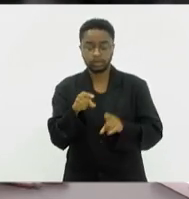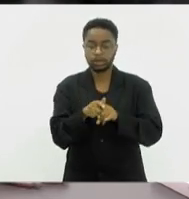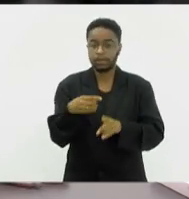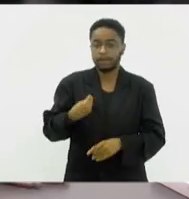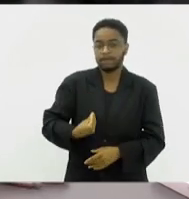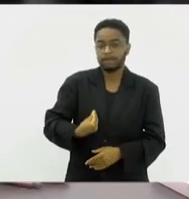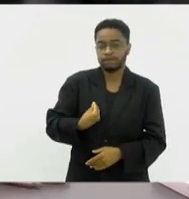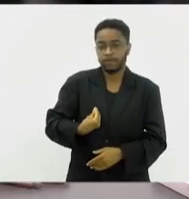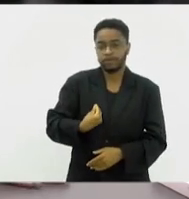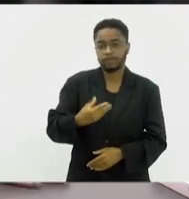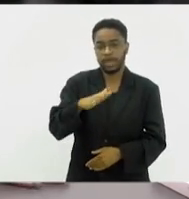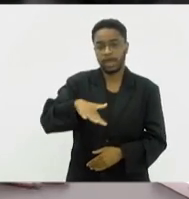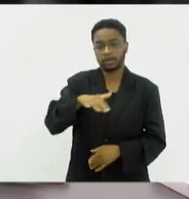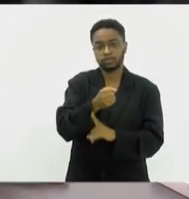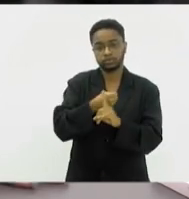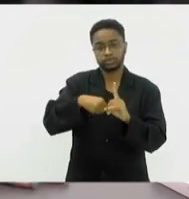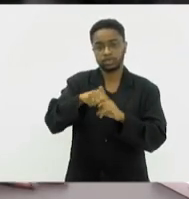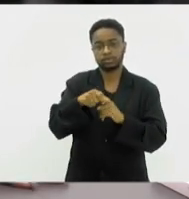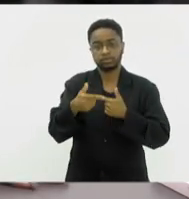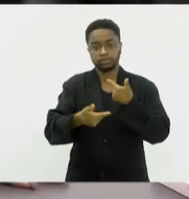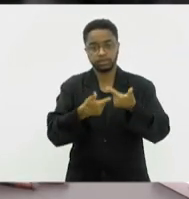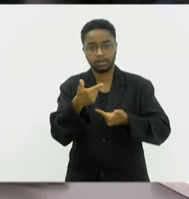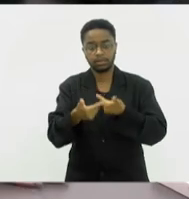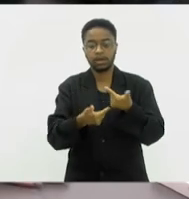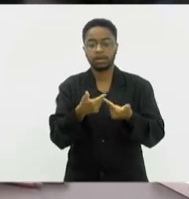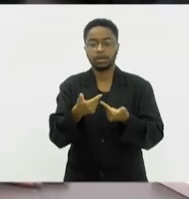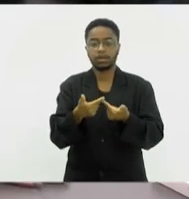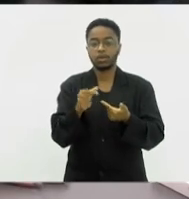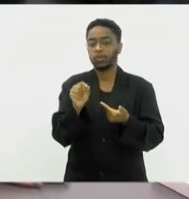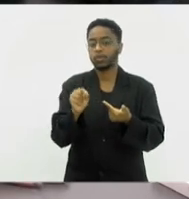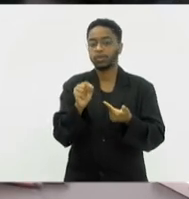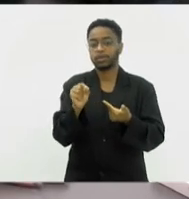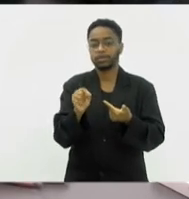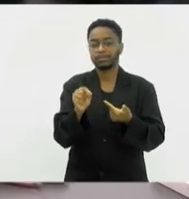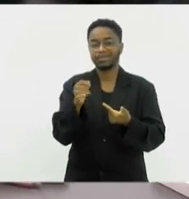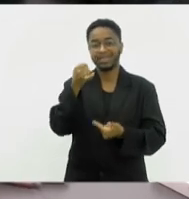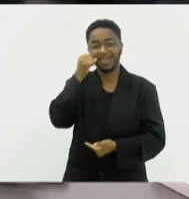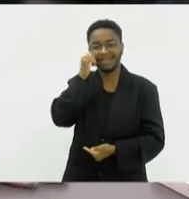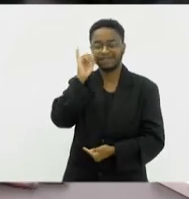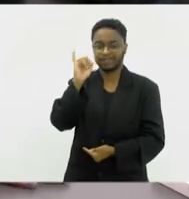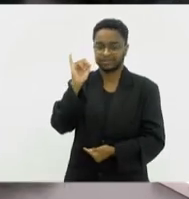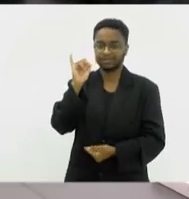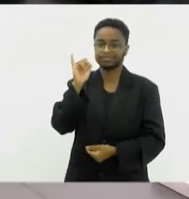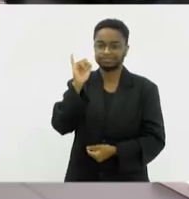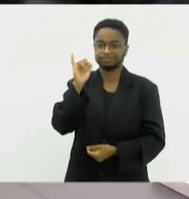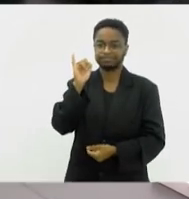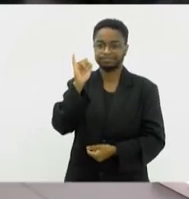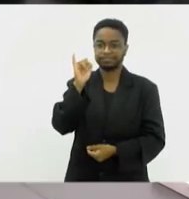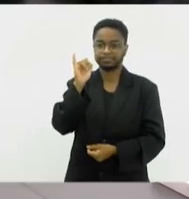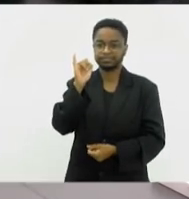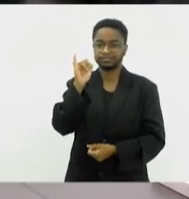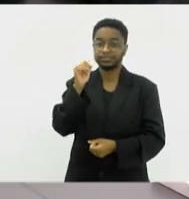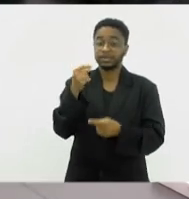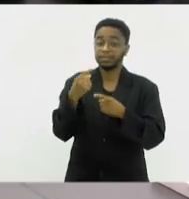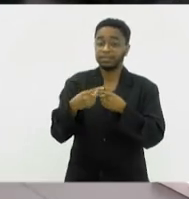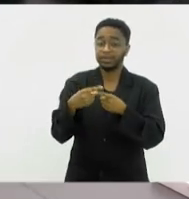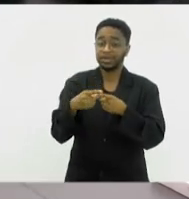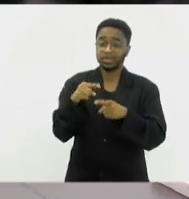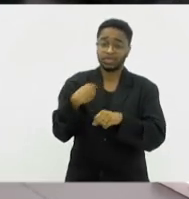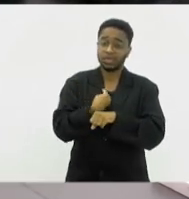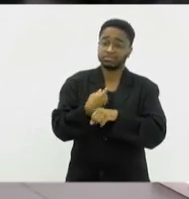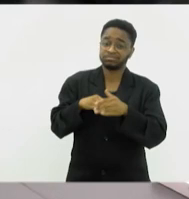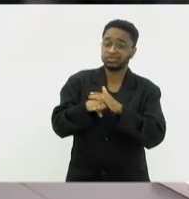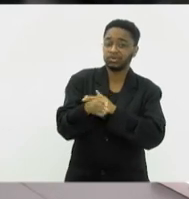no ambiente social de trabalho, que evite, porque é uma prática